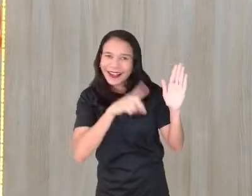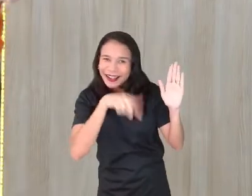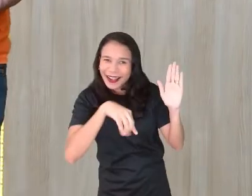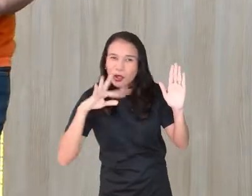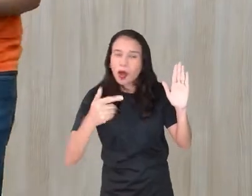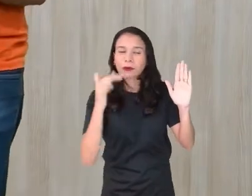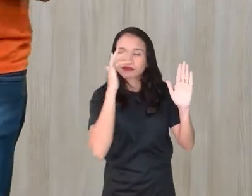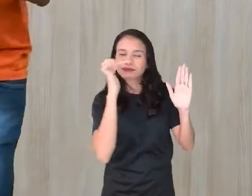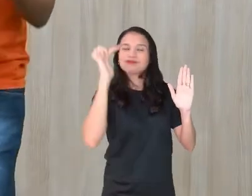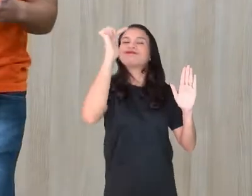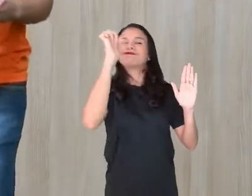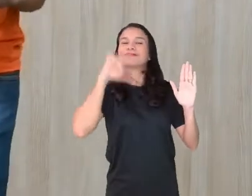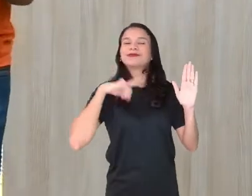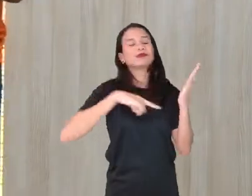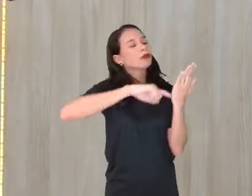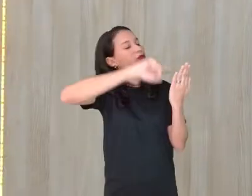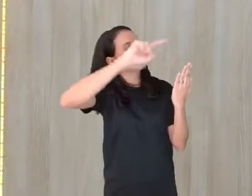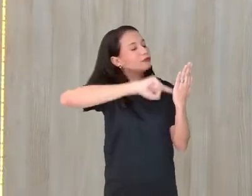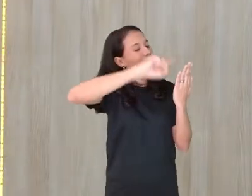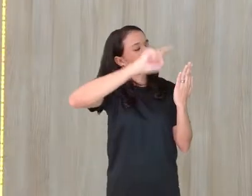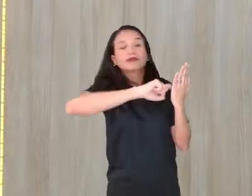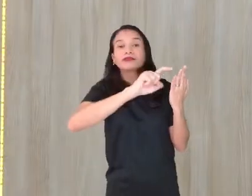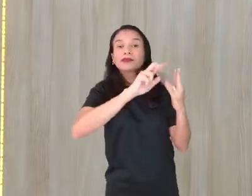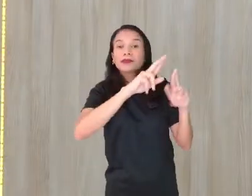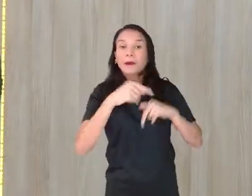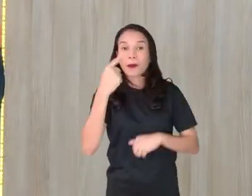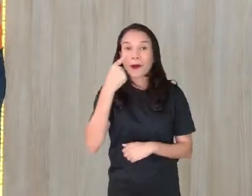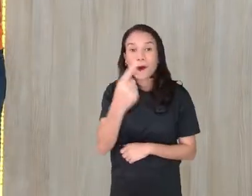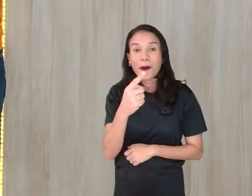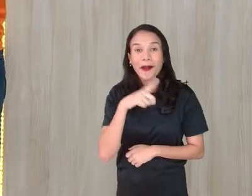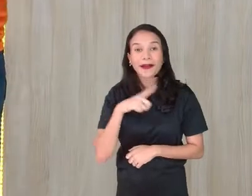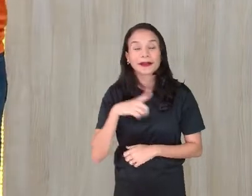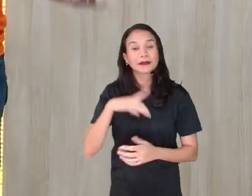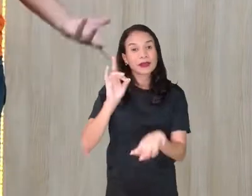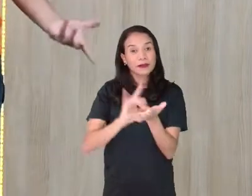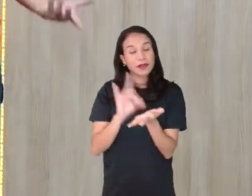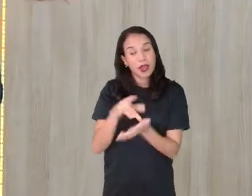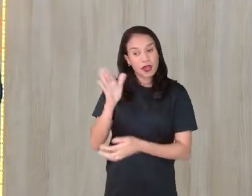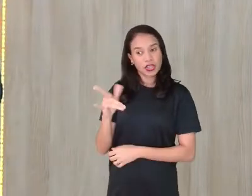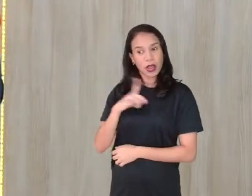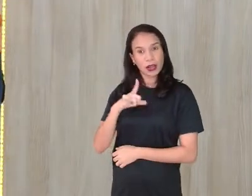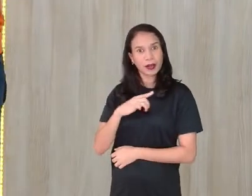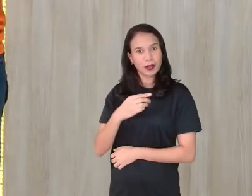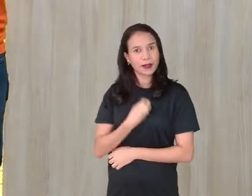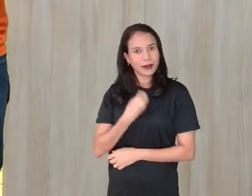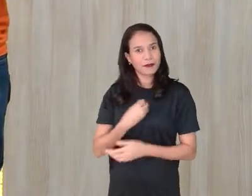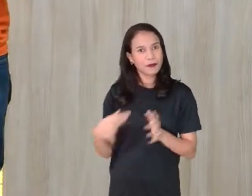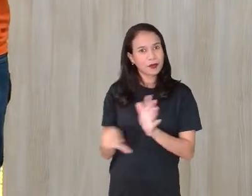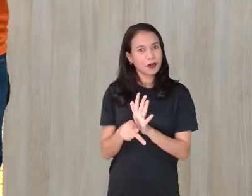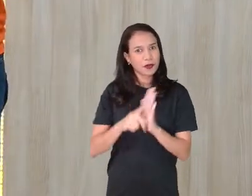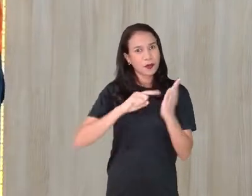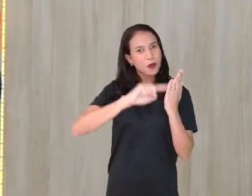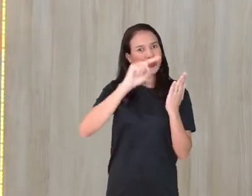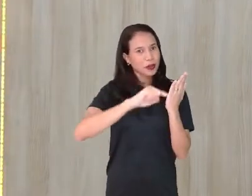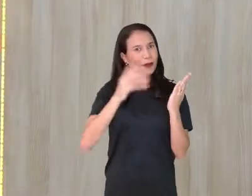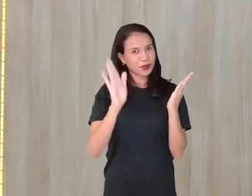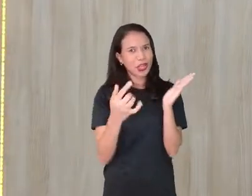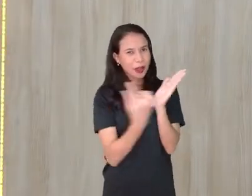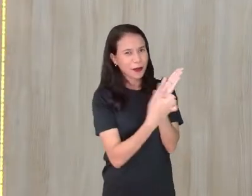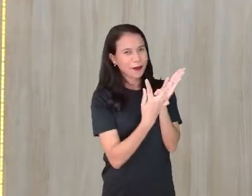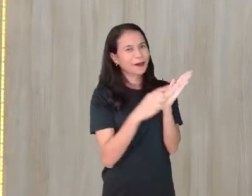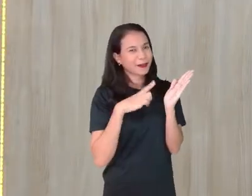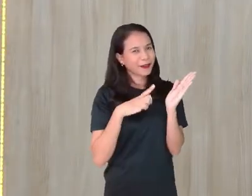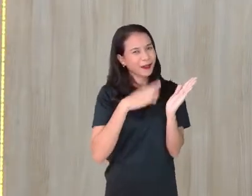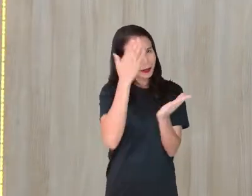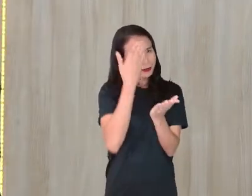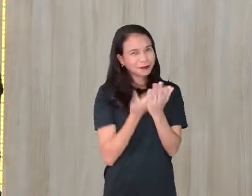aí chique, com um tablet na mão, vai lá. Se já não tiver dentro, né, do tablet, não tiver esse aplicativo aí, que eu